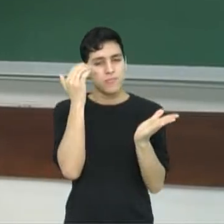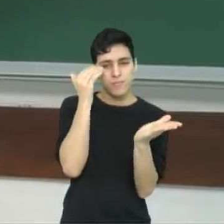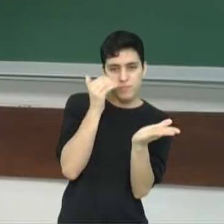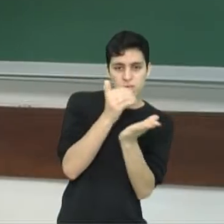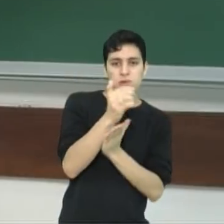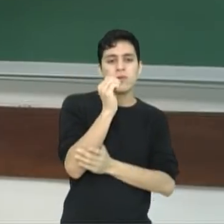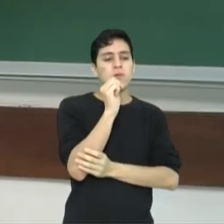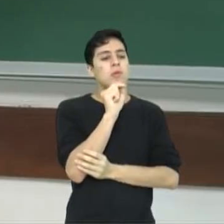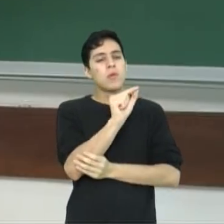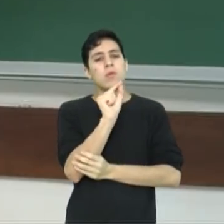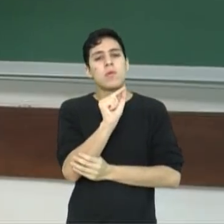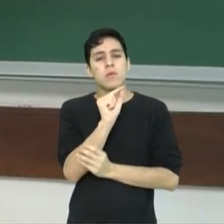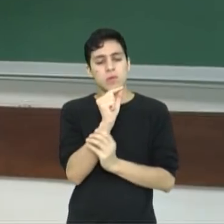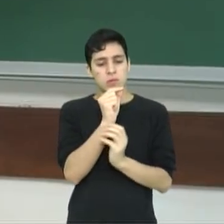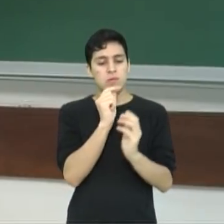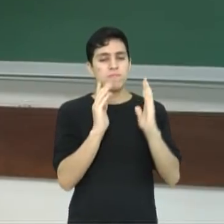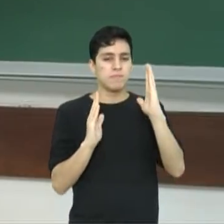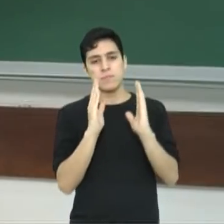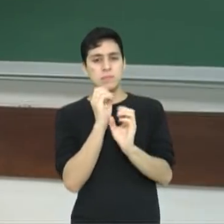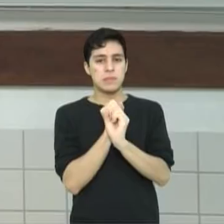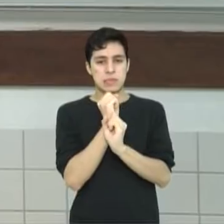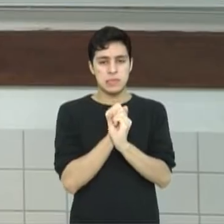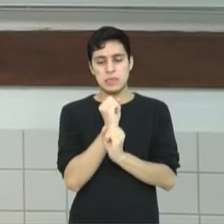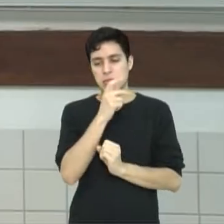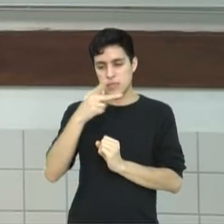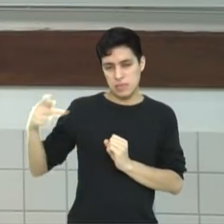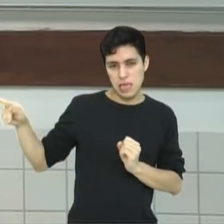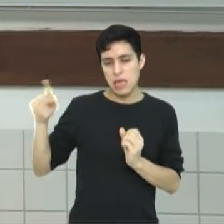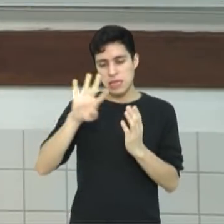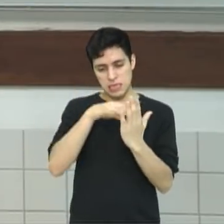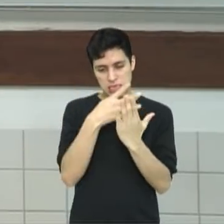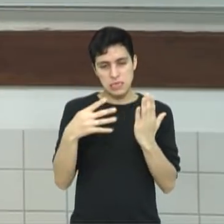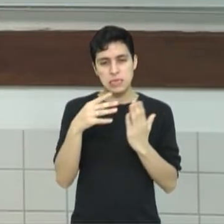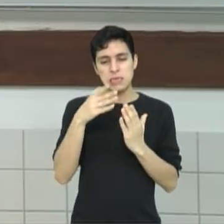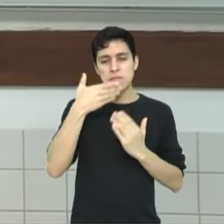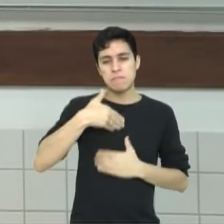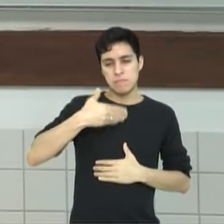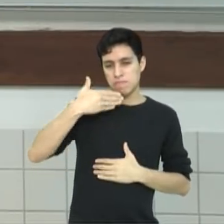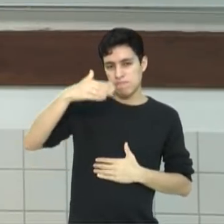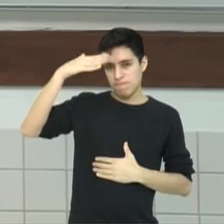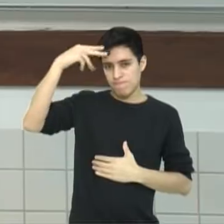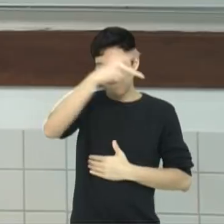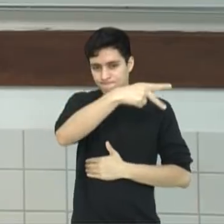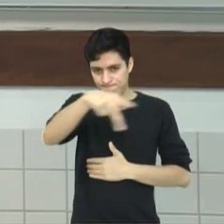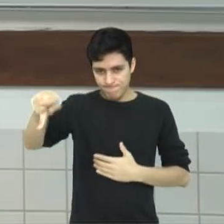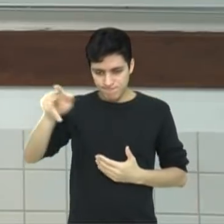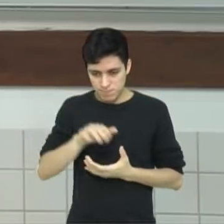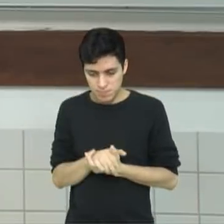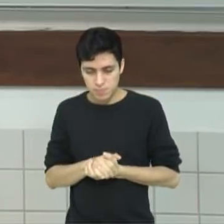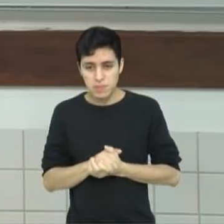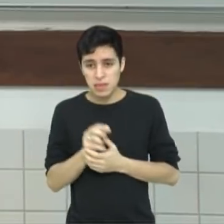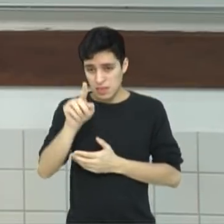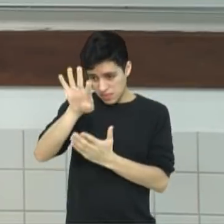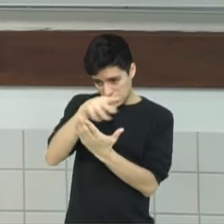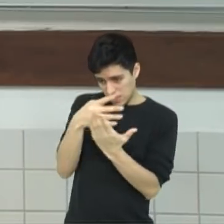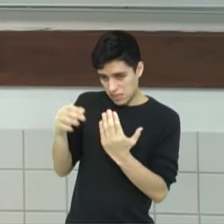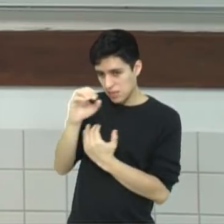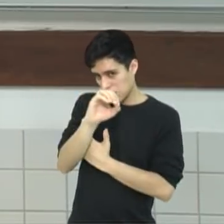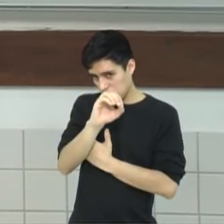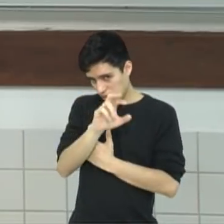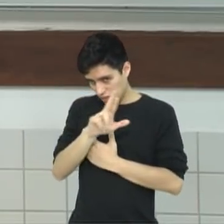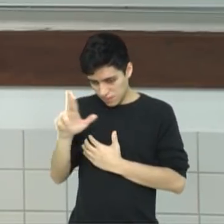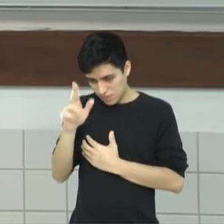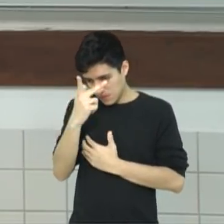ano 1398, vocês entendem? Eles quem? Não é? A região, os países que adotaram